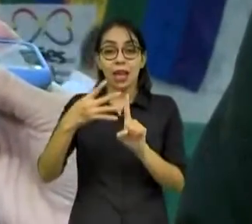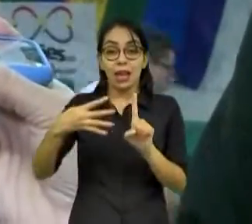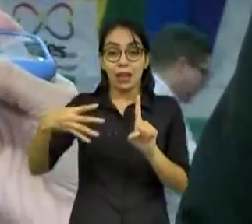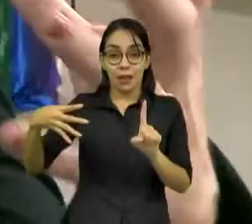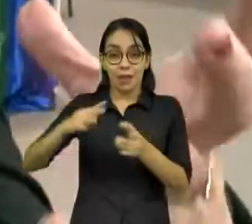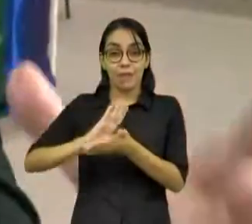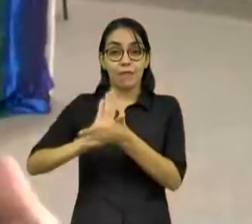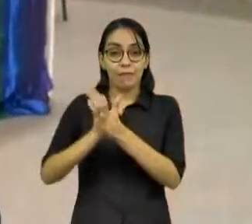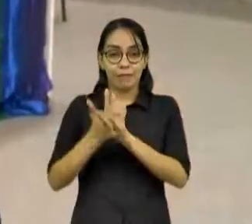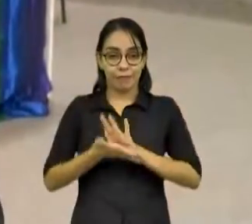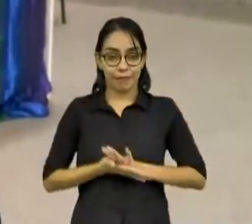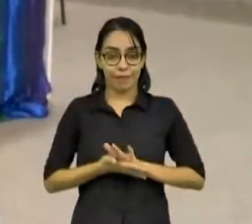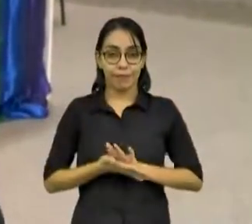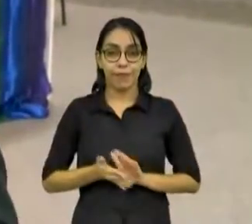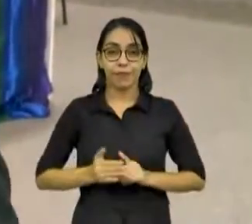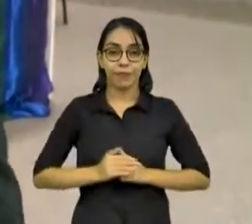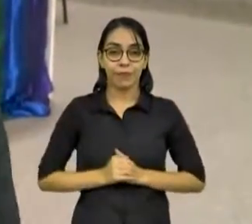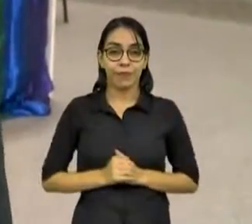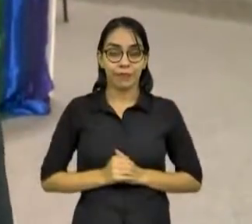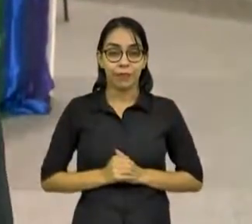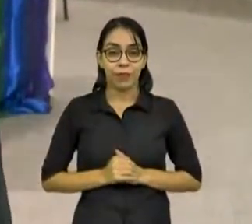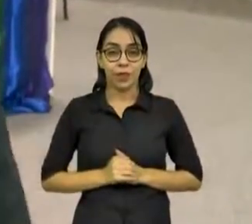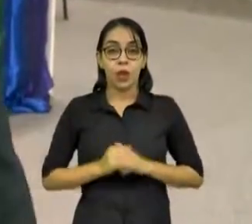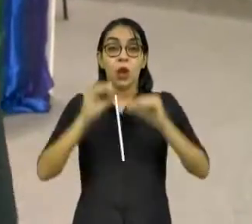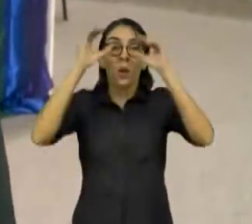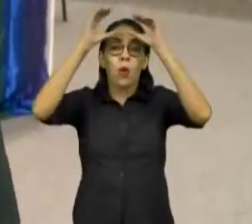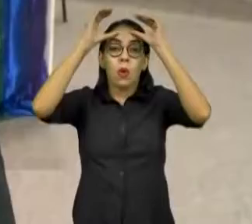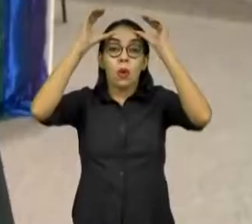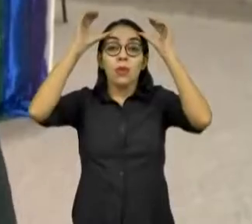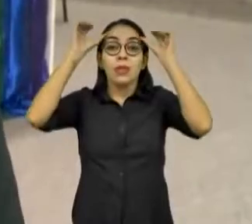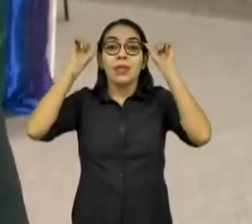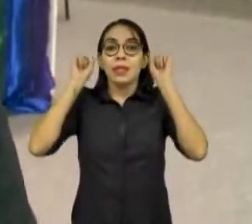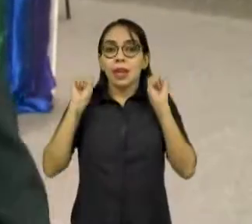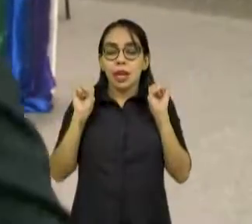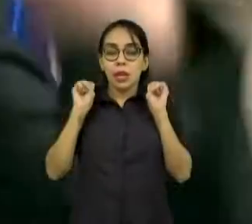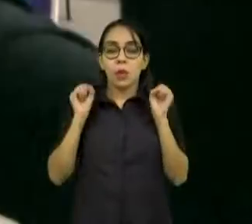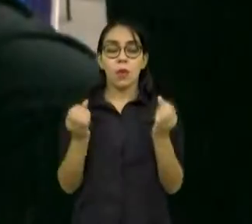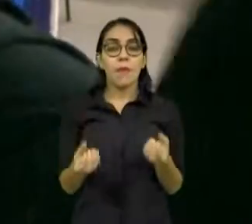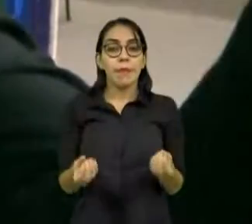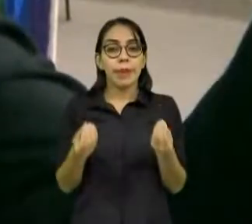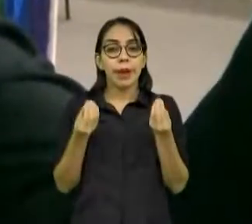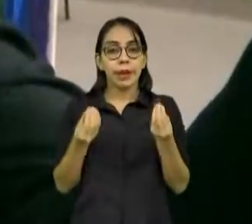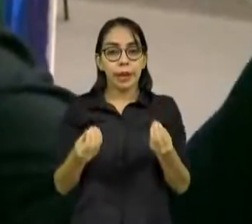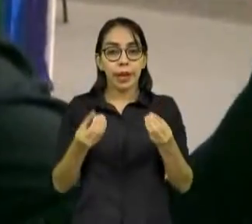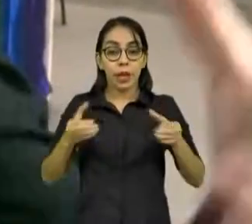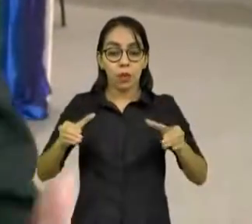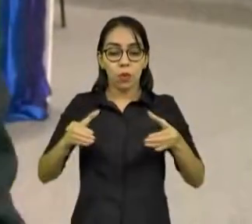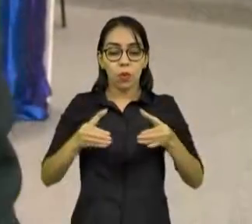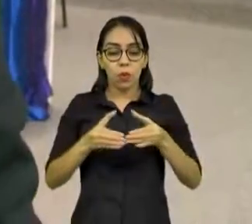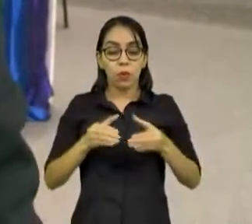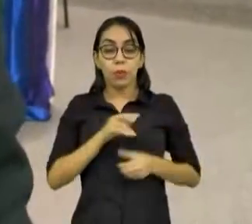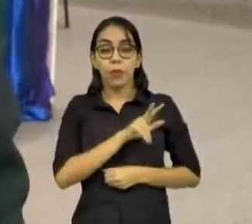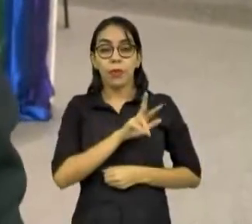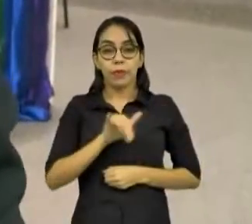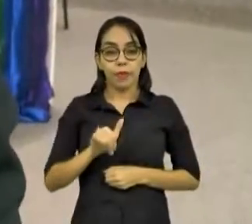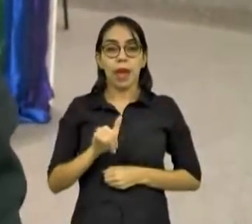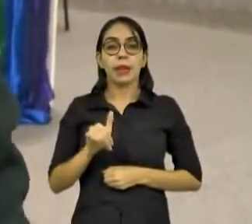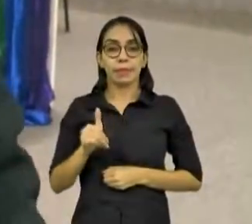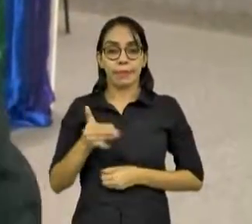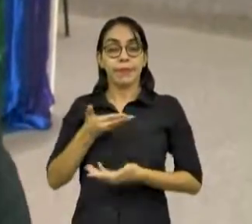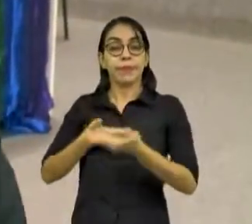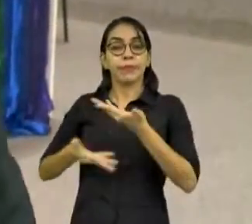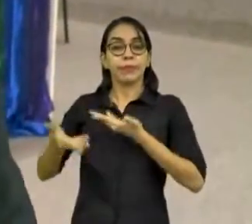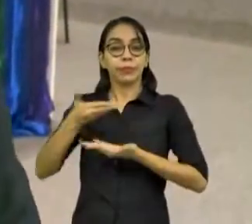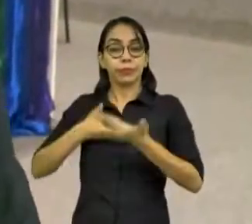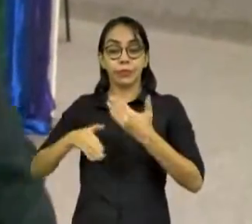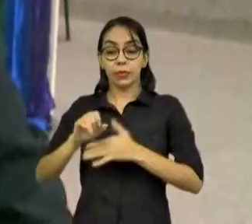LGBTQ+fobia. Né? Esse conselho aqui, junto à SPS, ele vai fazer o trabalho, ele vai aproximar a segurança pública dos movimentos sociais.